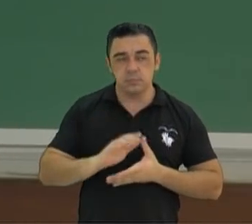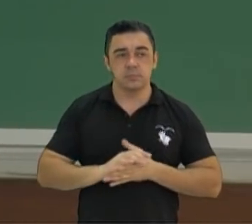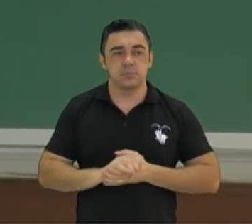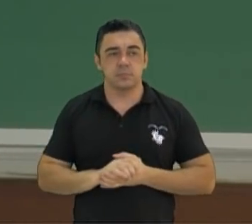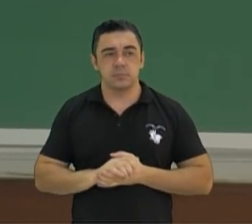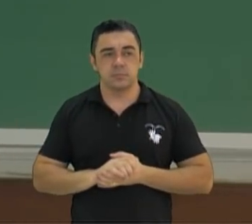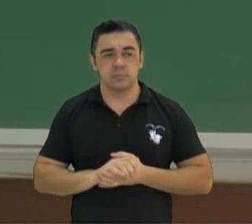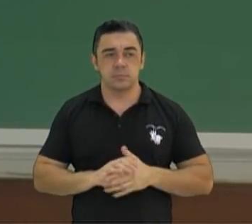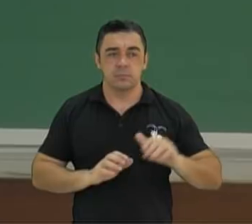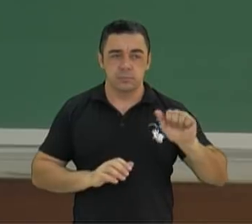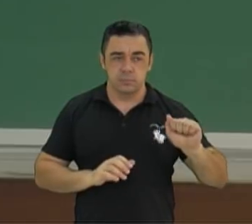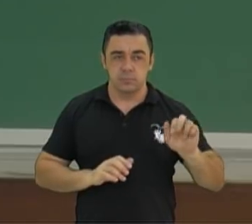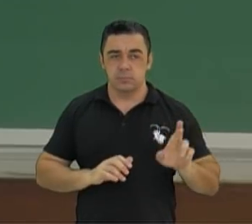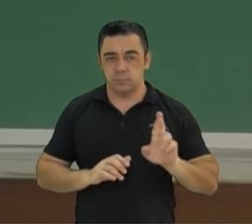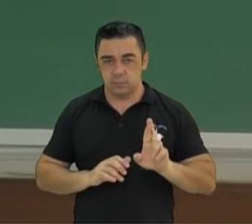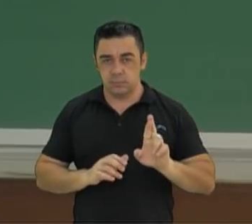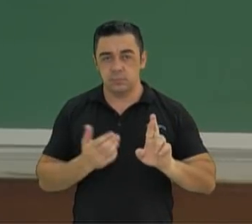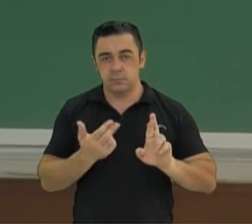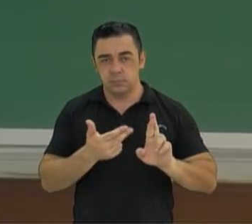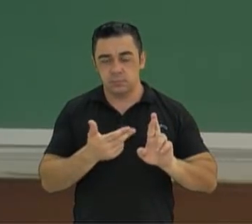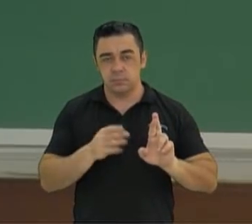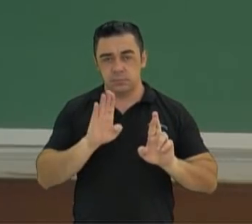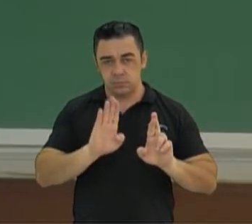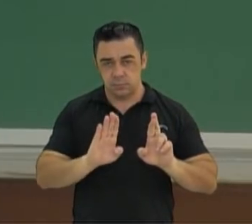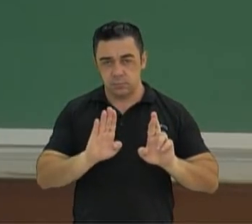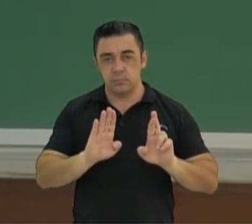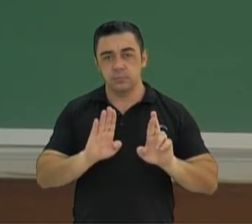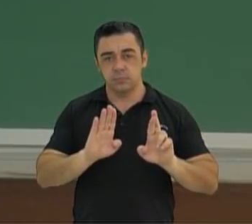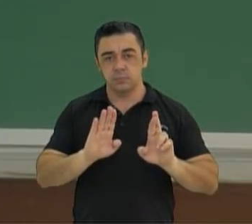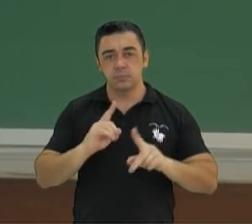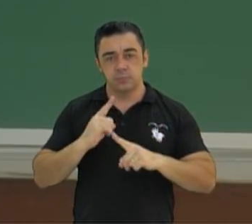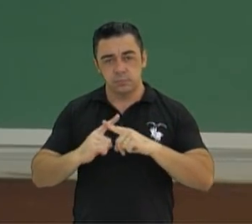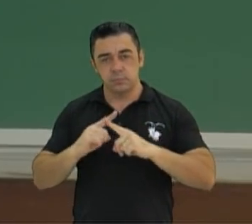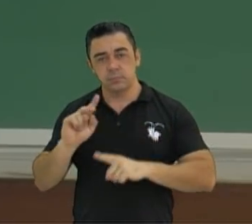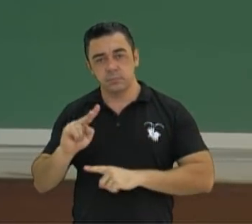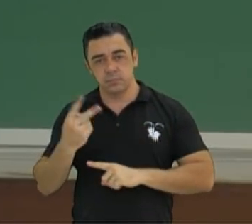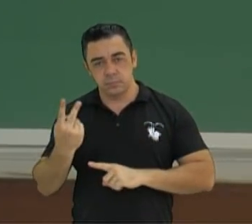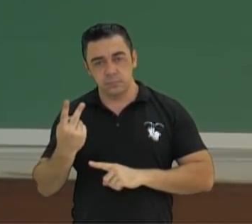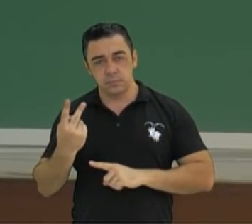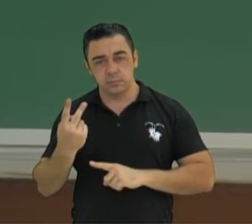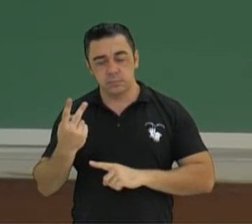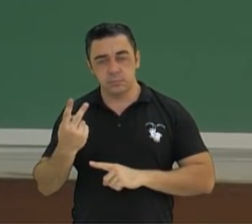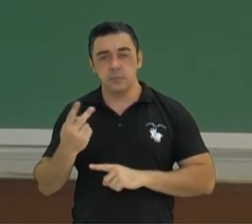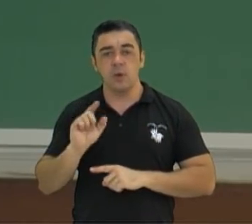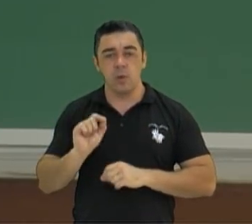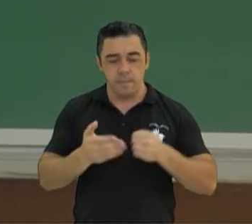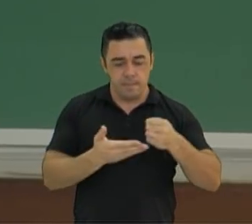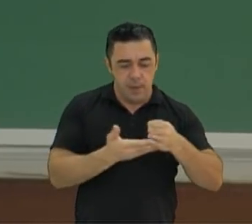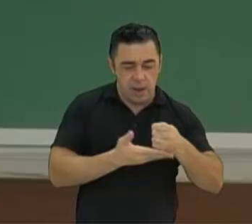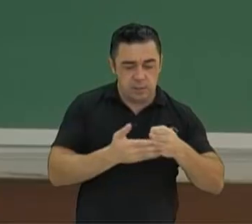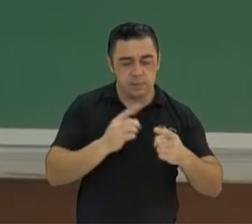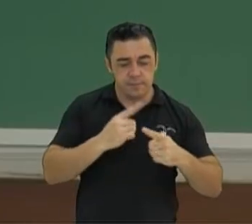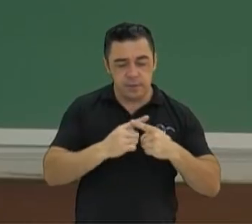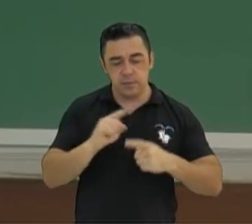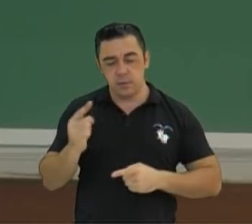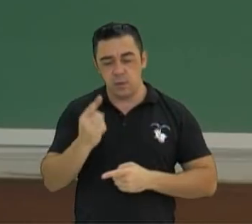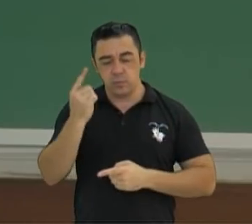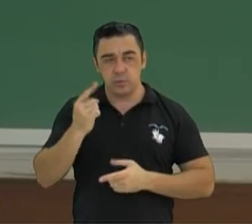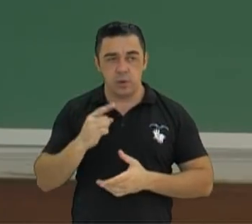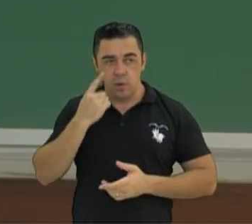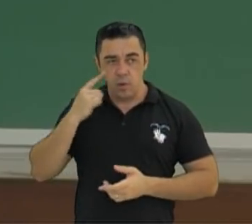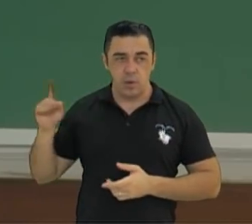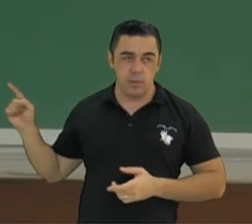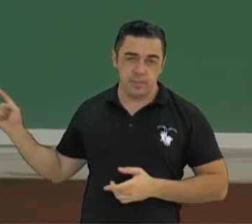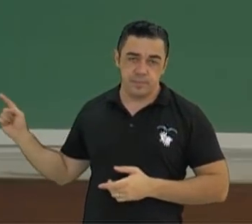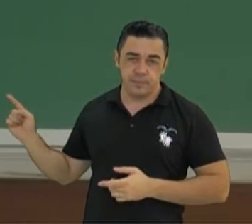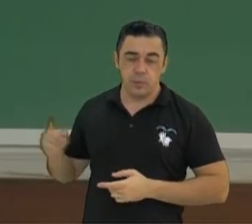área do retângulo igual a base vezes a altura. Quem é a nossa base, prof? A nossa base, a prof colocou aqui,